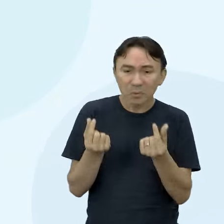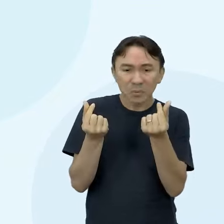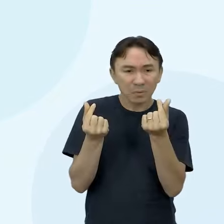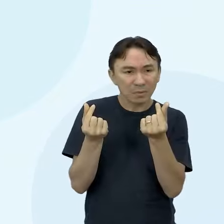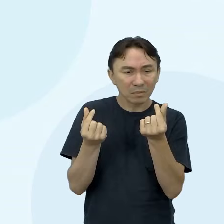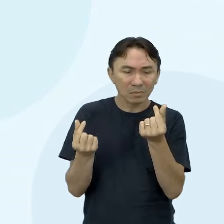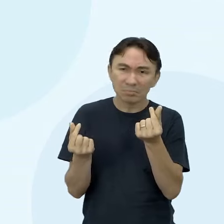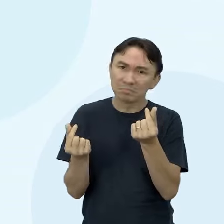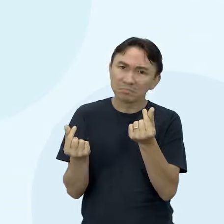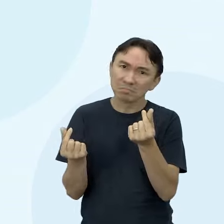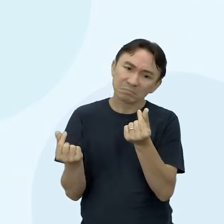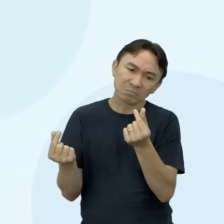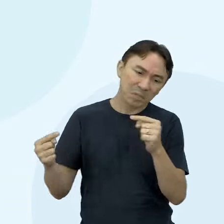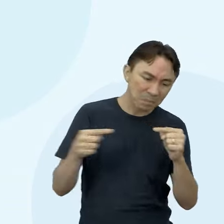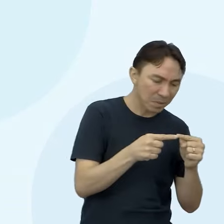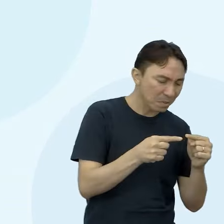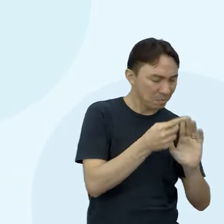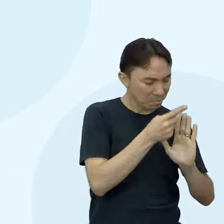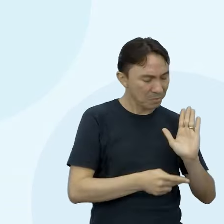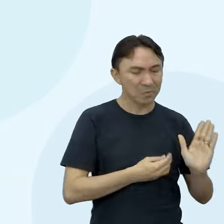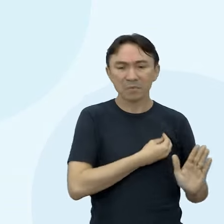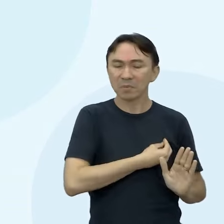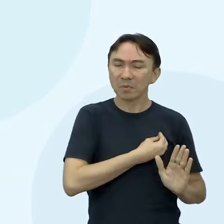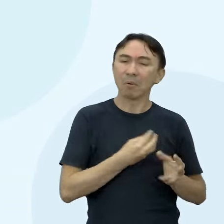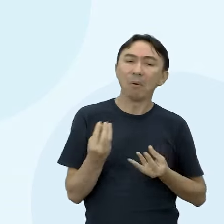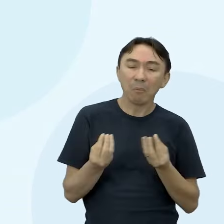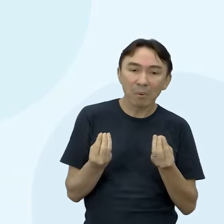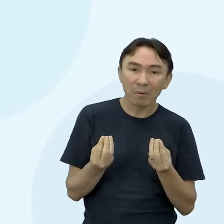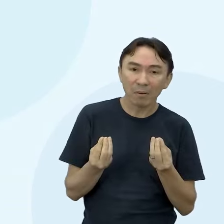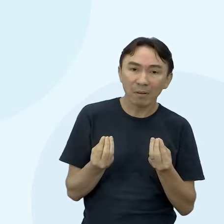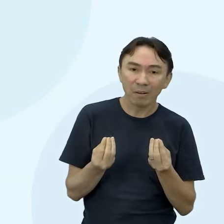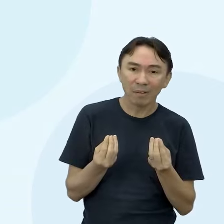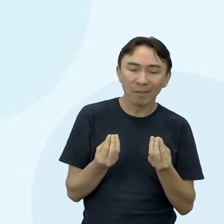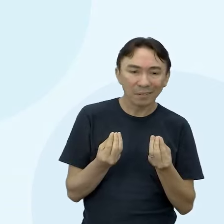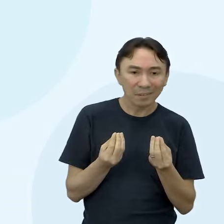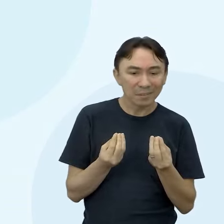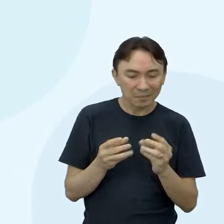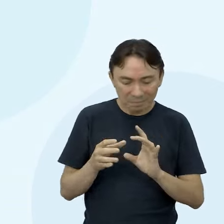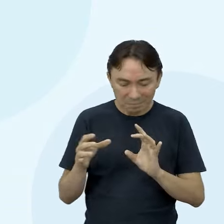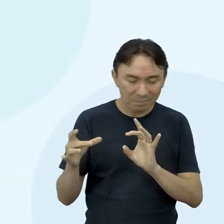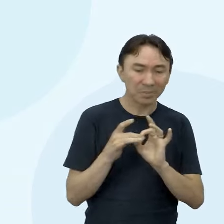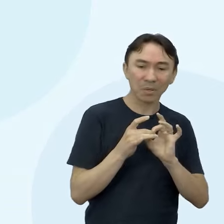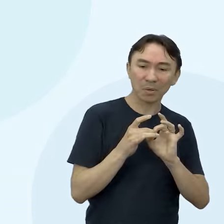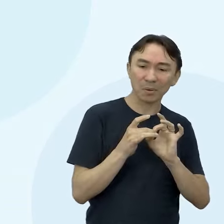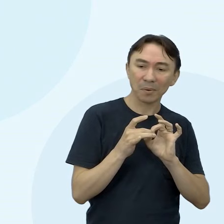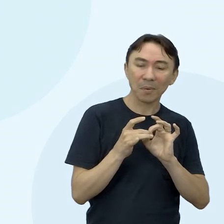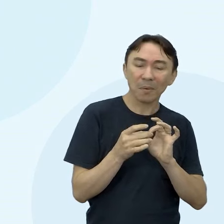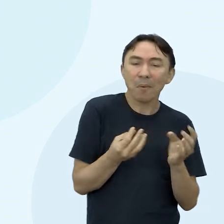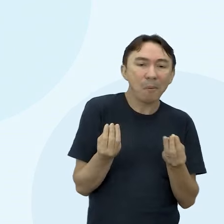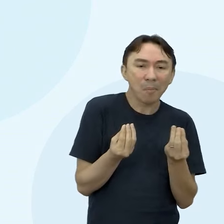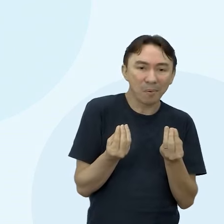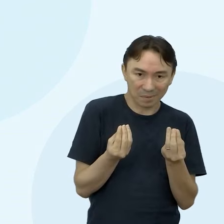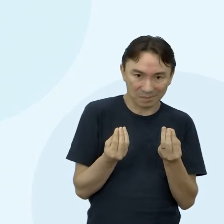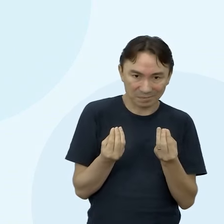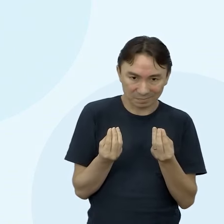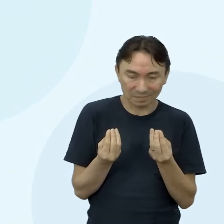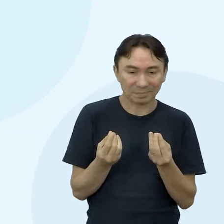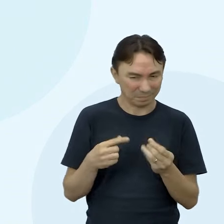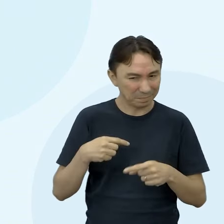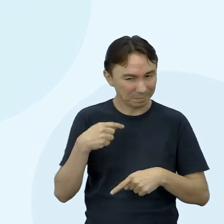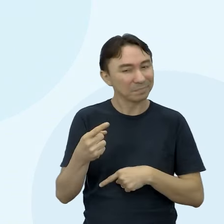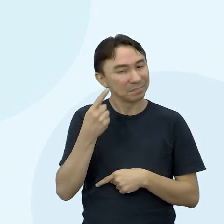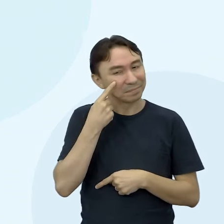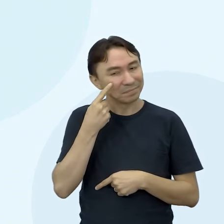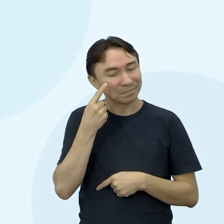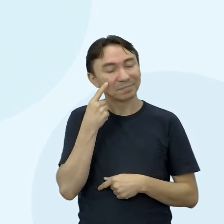projeto de vida? Como que eles podem se integrar, né? Quais são as articulações que existem? Então, pode passar